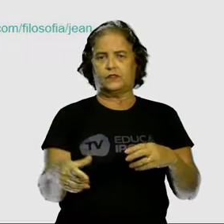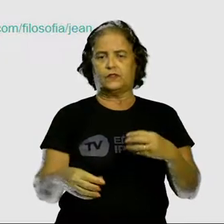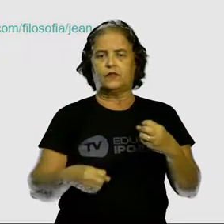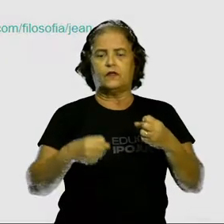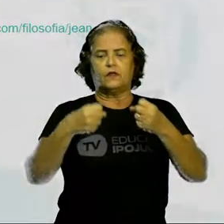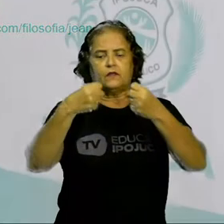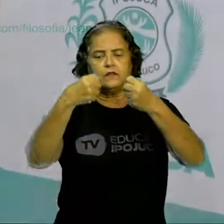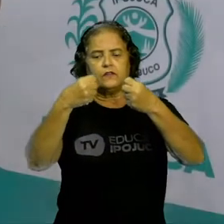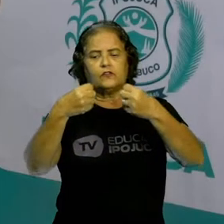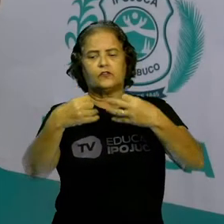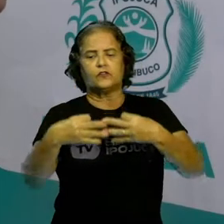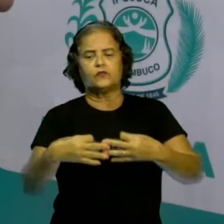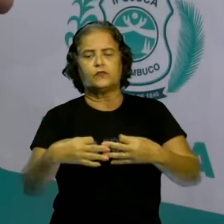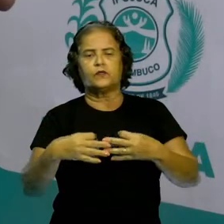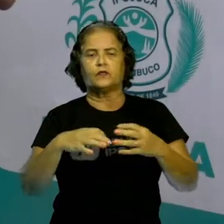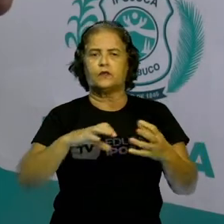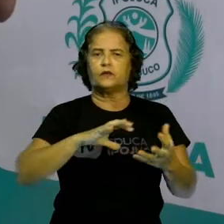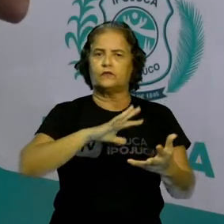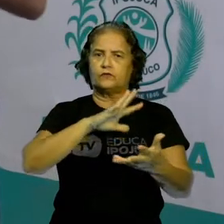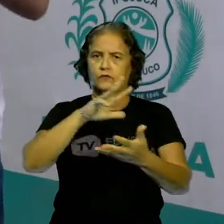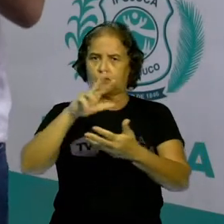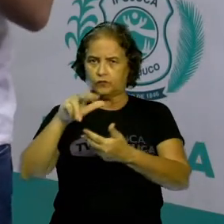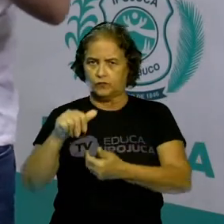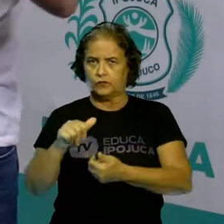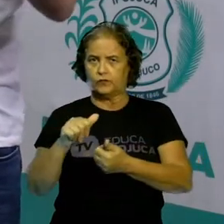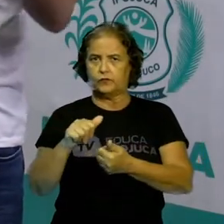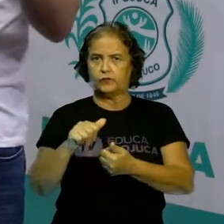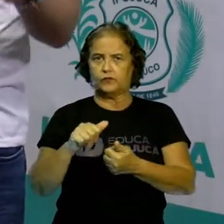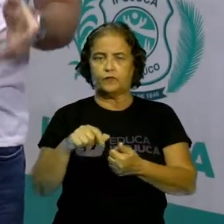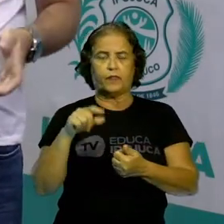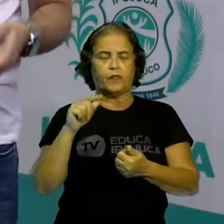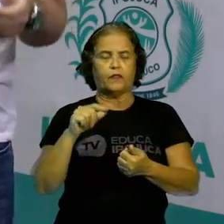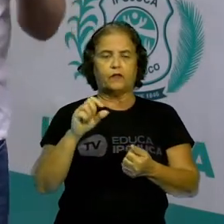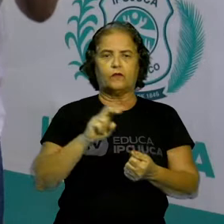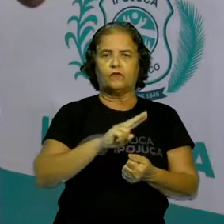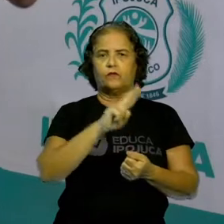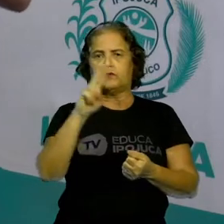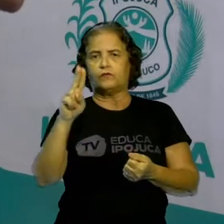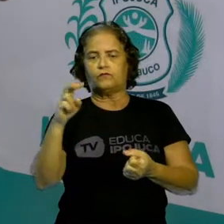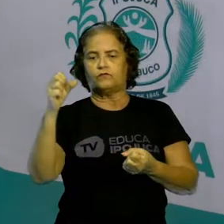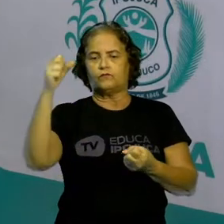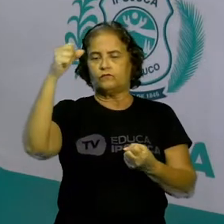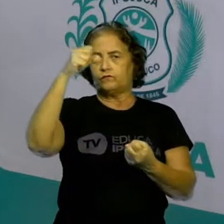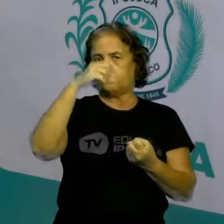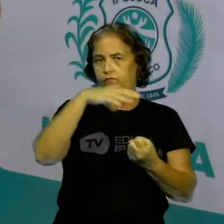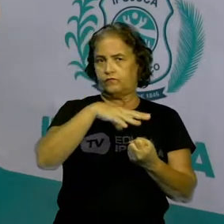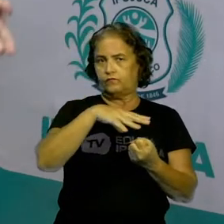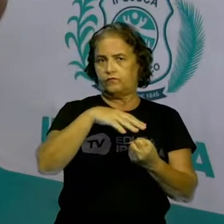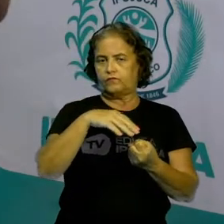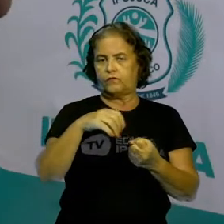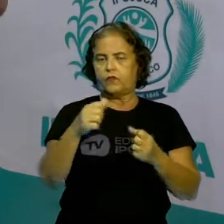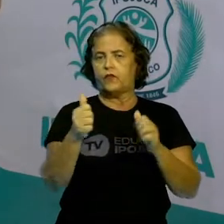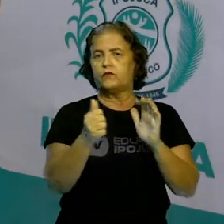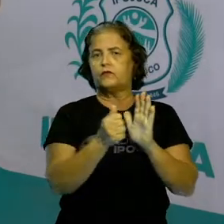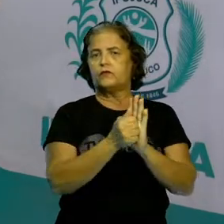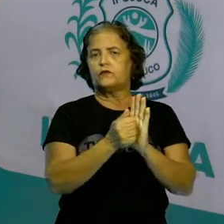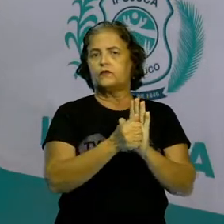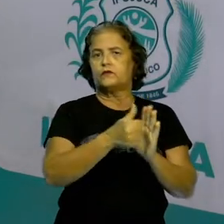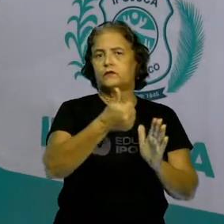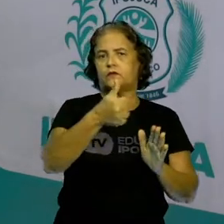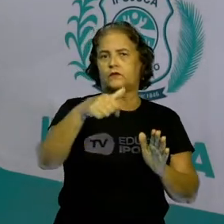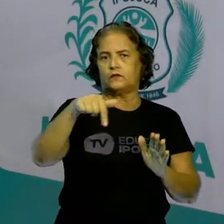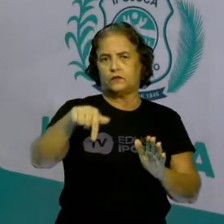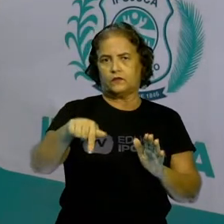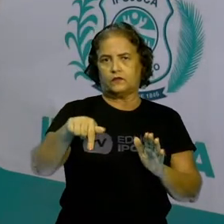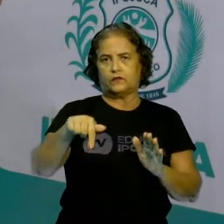o mundo, tá certo? Então, isso aí foi o iluminismo ali durante o século XVII, século XVIII,